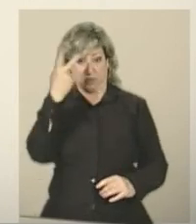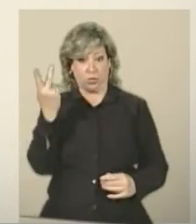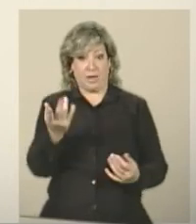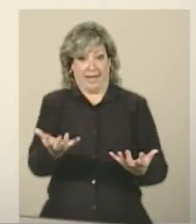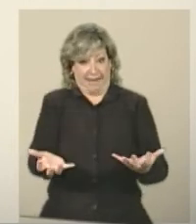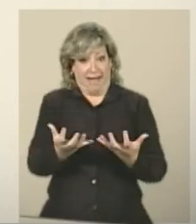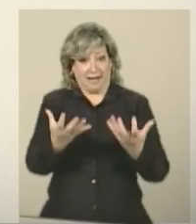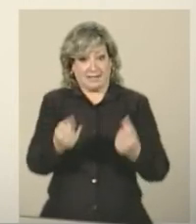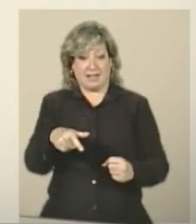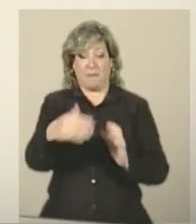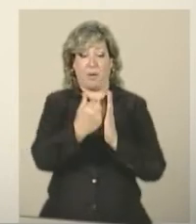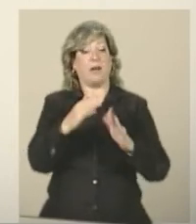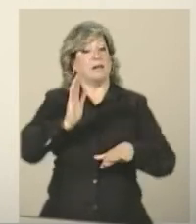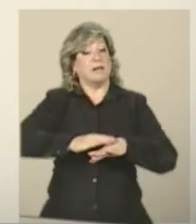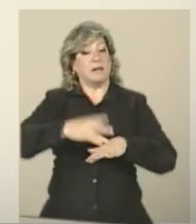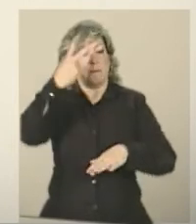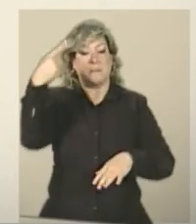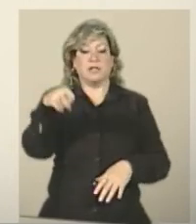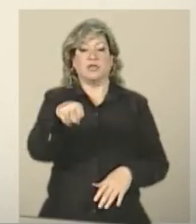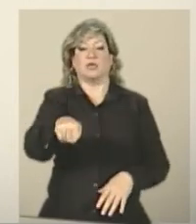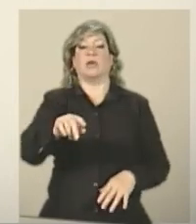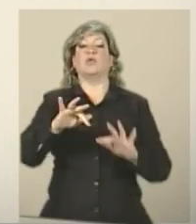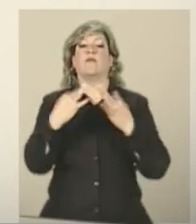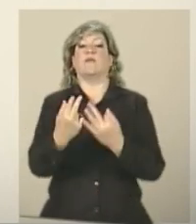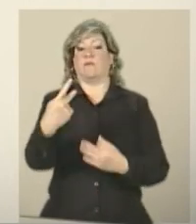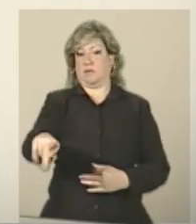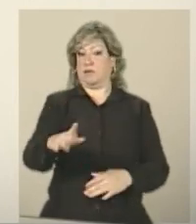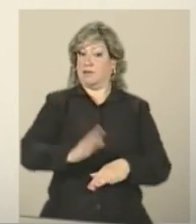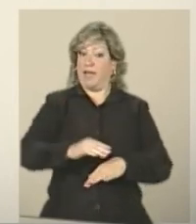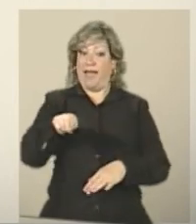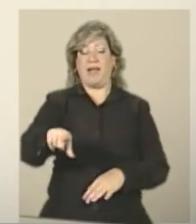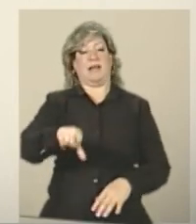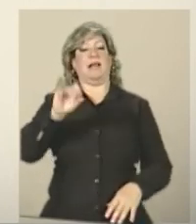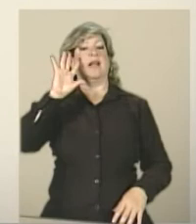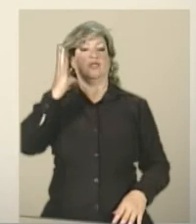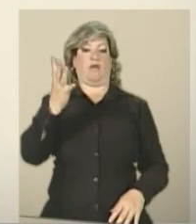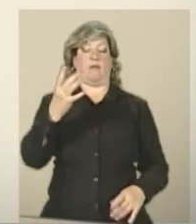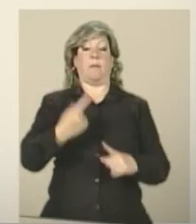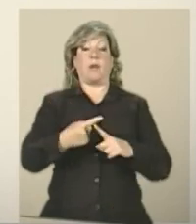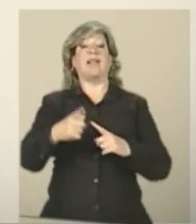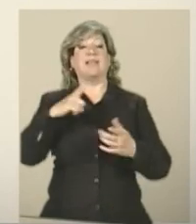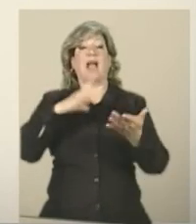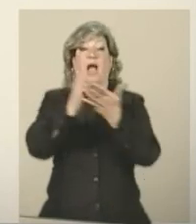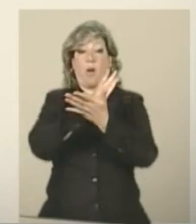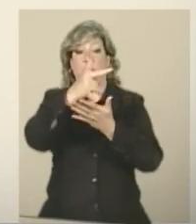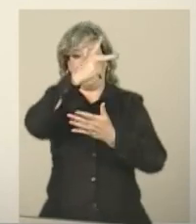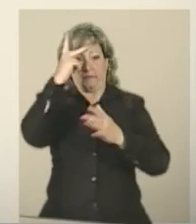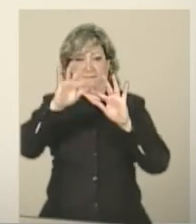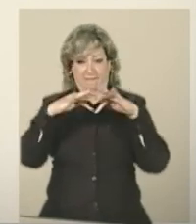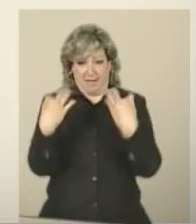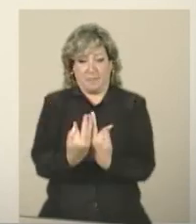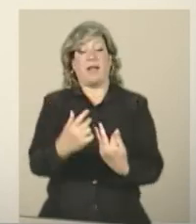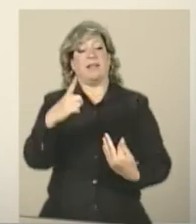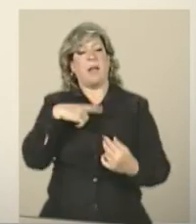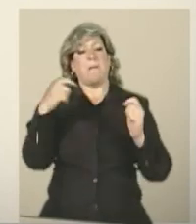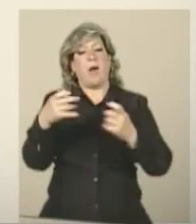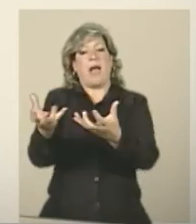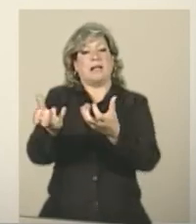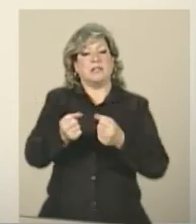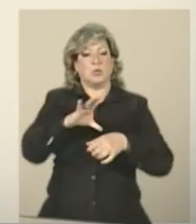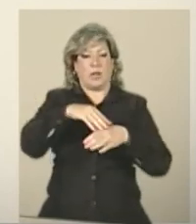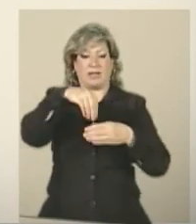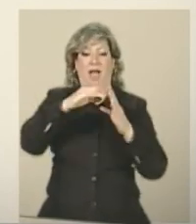do paciente e de sua família porque você sabe né Luciano A famílias que têm condições Olá meus pacientes em